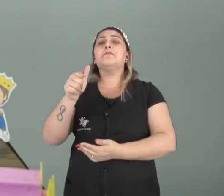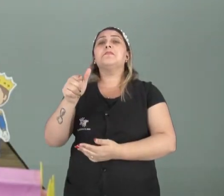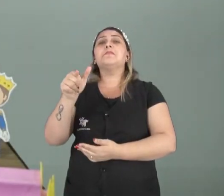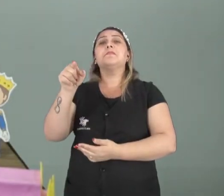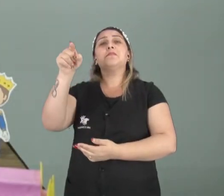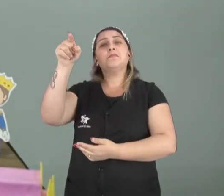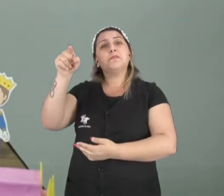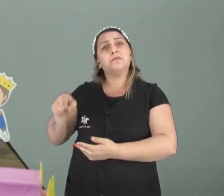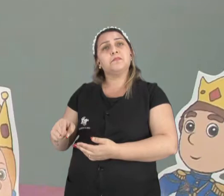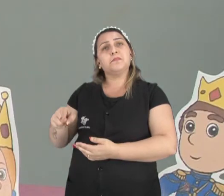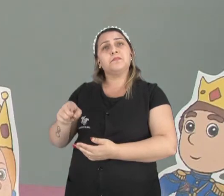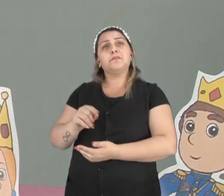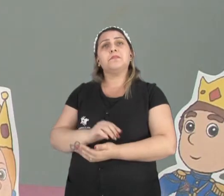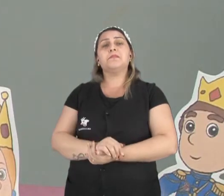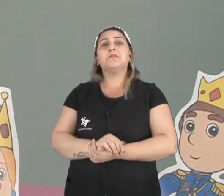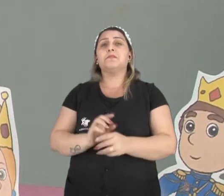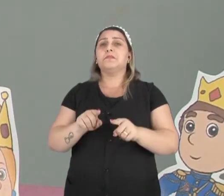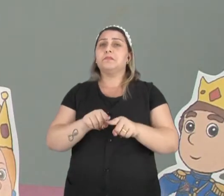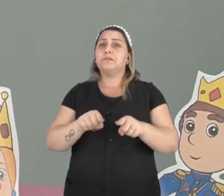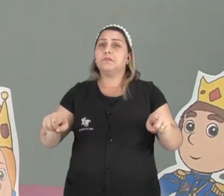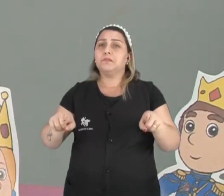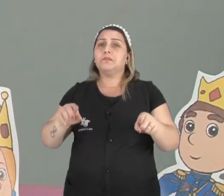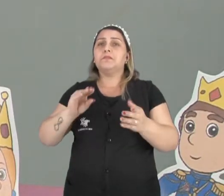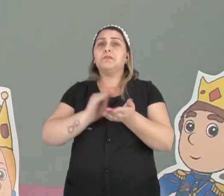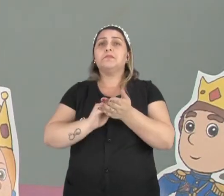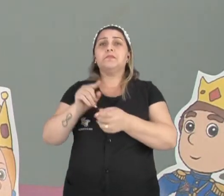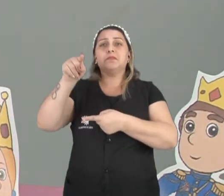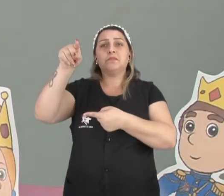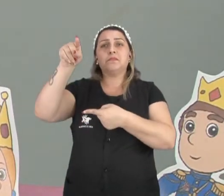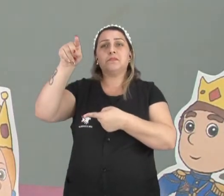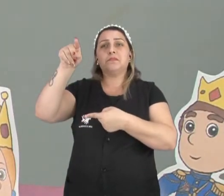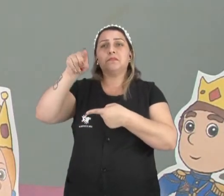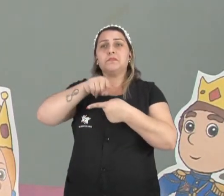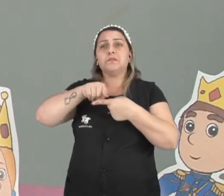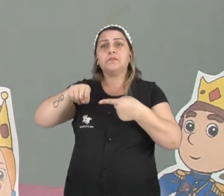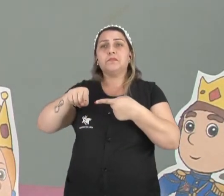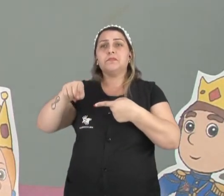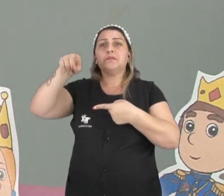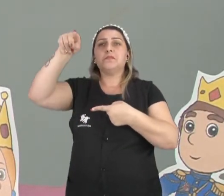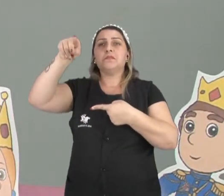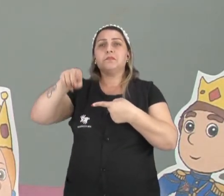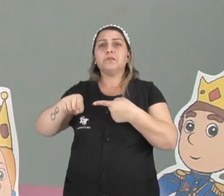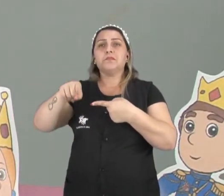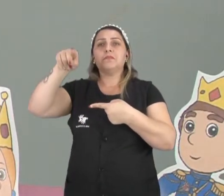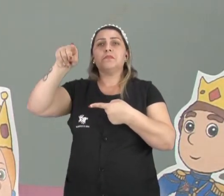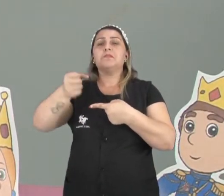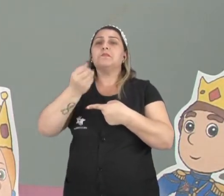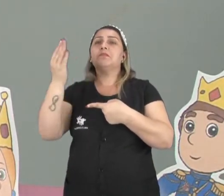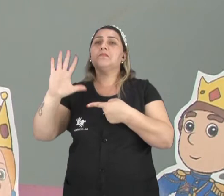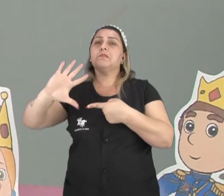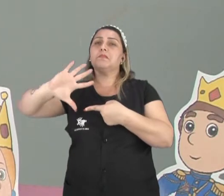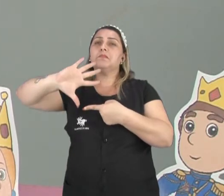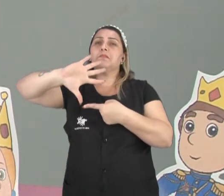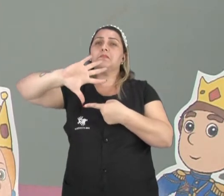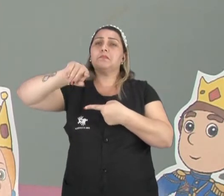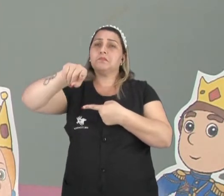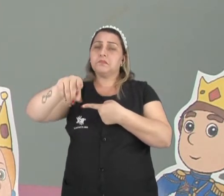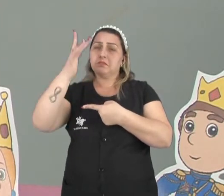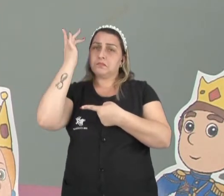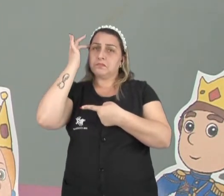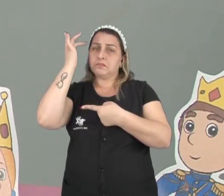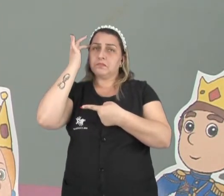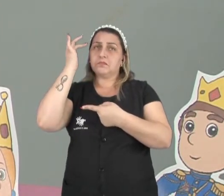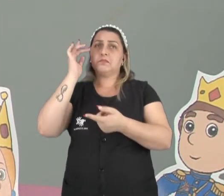eu fiz a medida de um dos lados, certo? Agora eu quero saber aqui, quantos palmos vocês